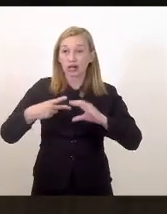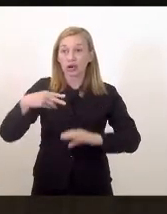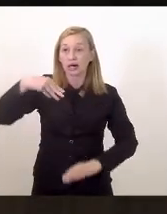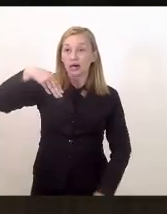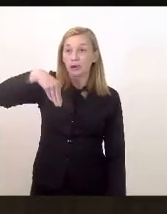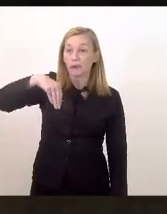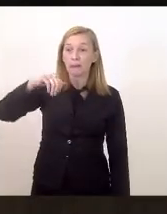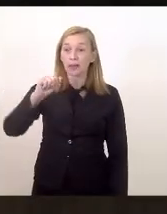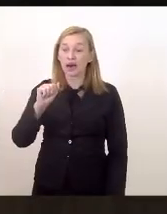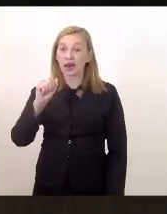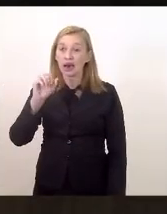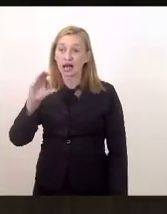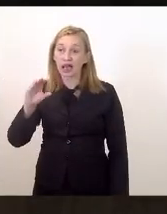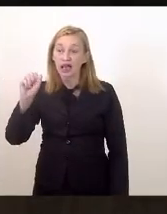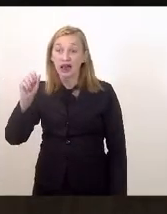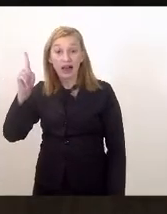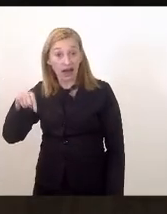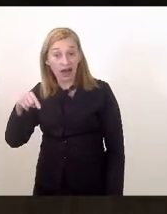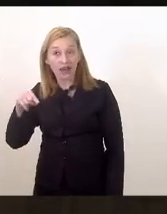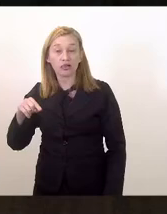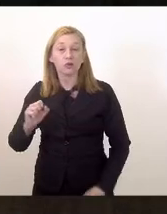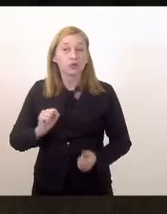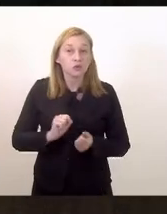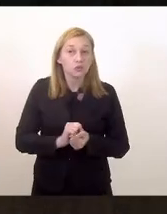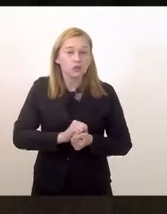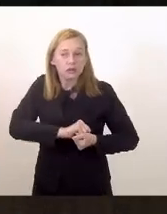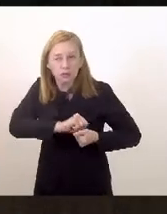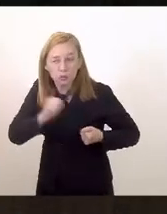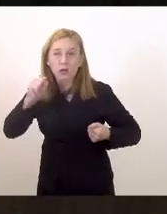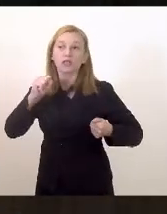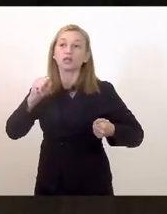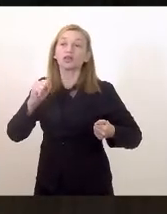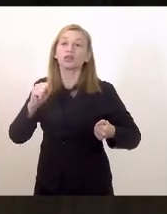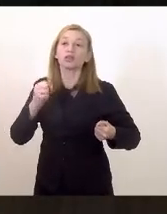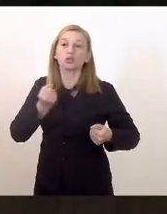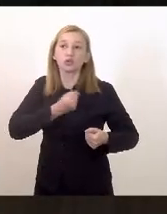Macaé. E uma das grandes,